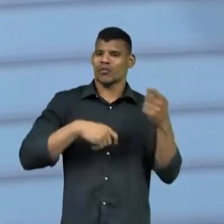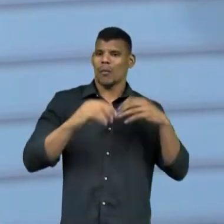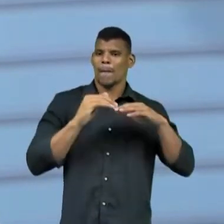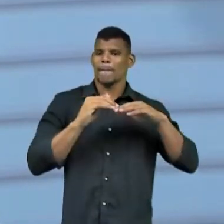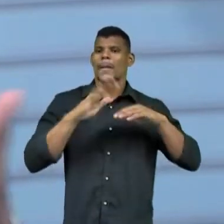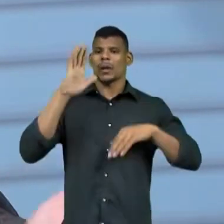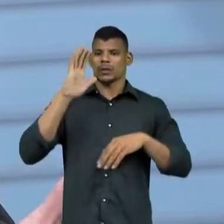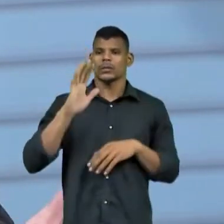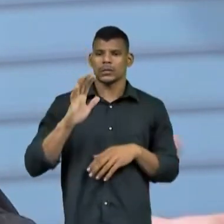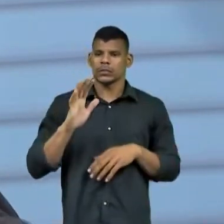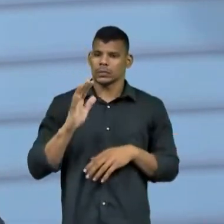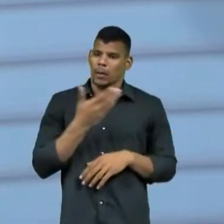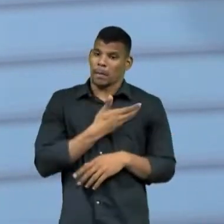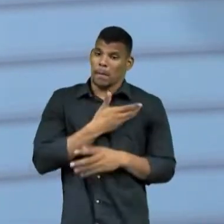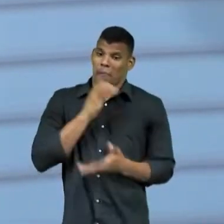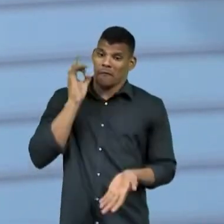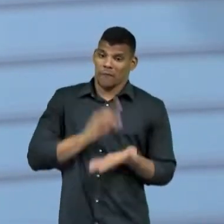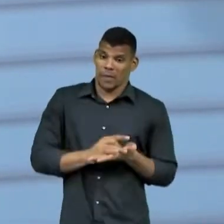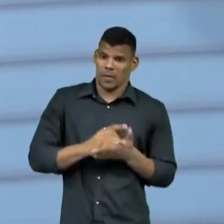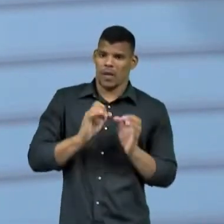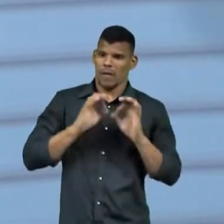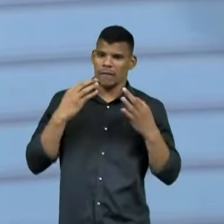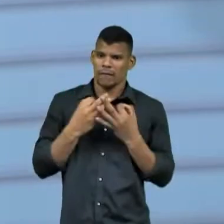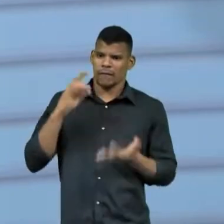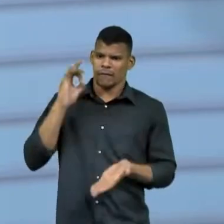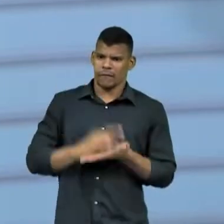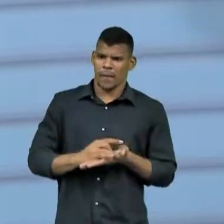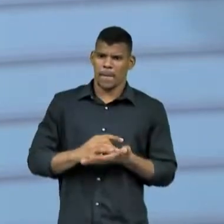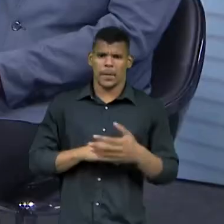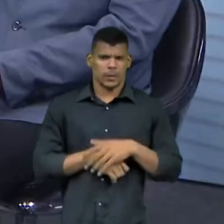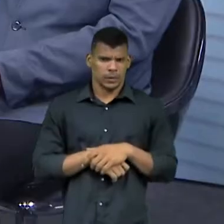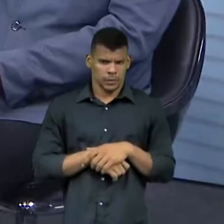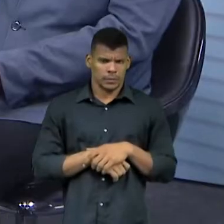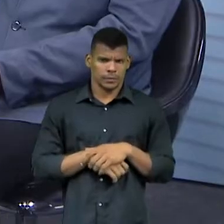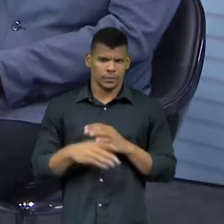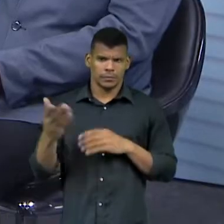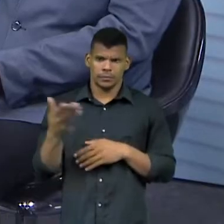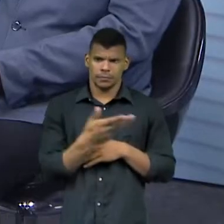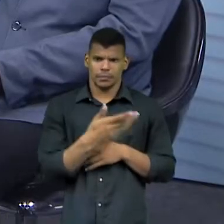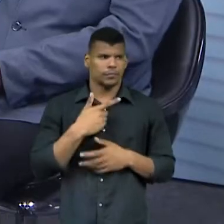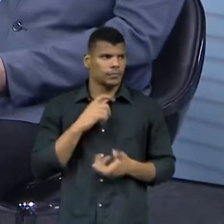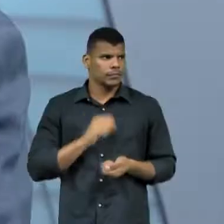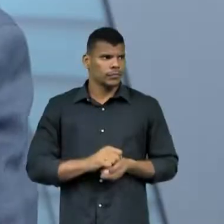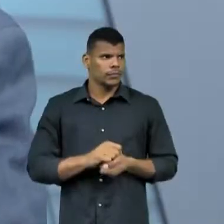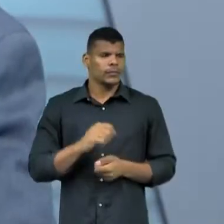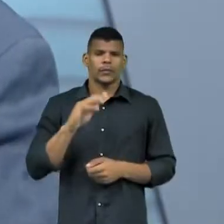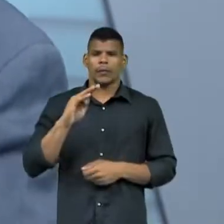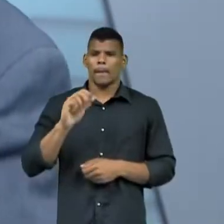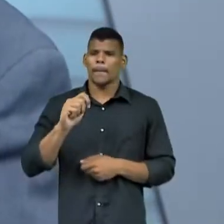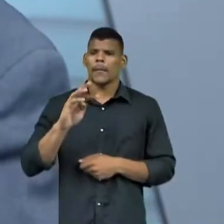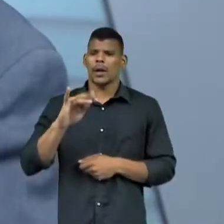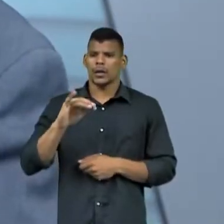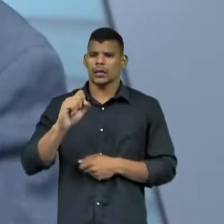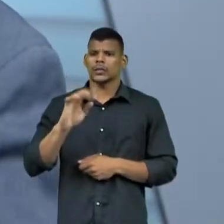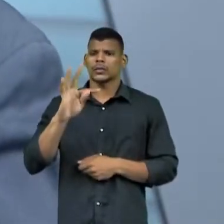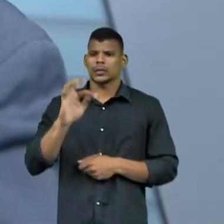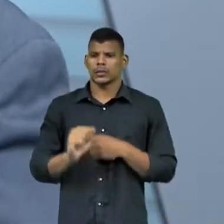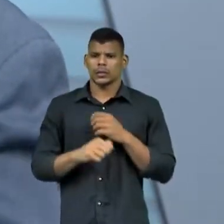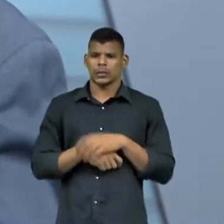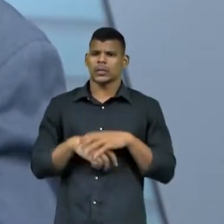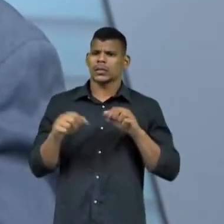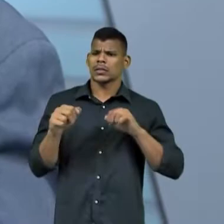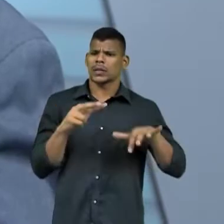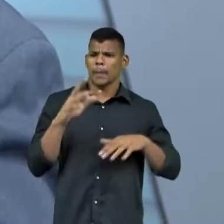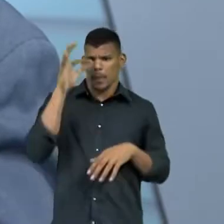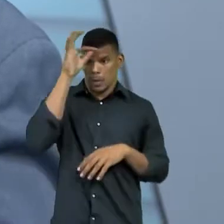é você ter amigos e amigos de verdade Dr munguba Júnior aqui comigo que é Reverendo da Igreja Batista Dr mobba a Semana